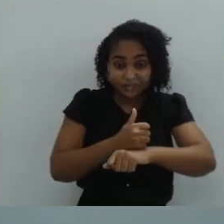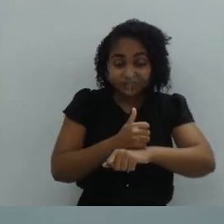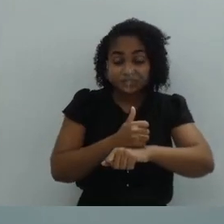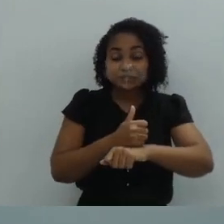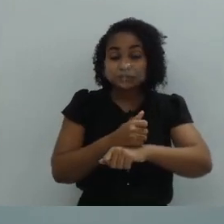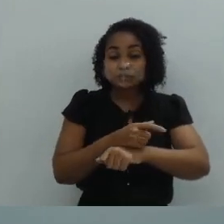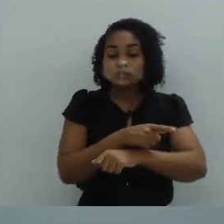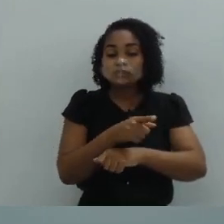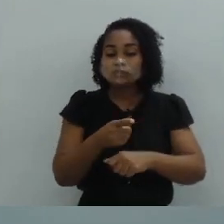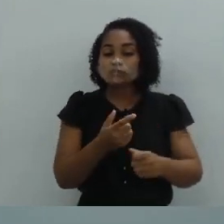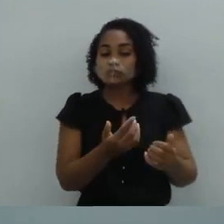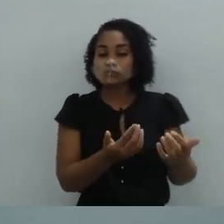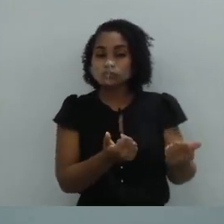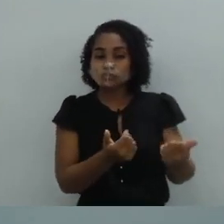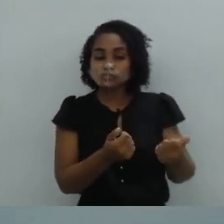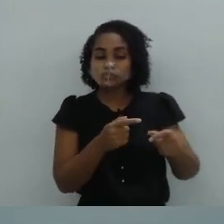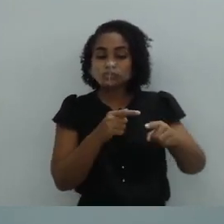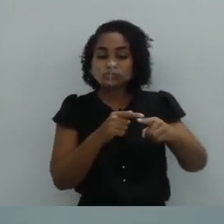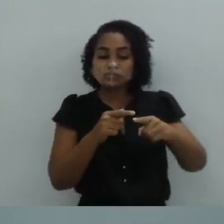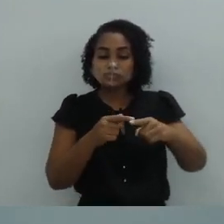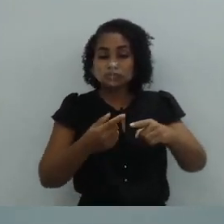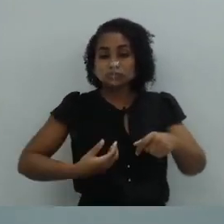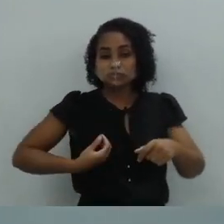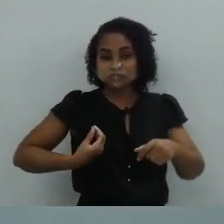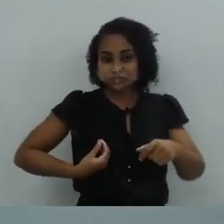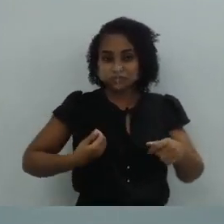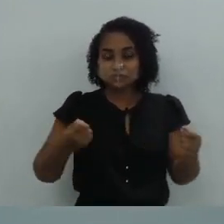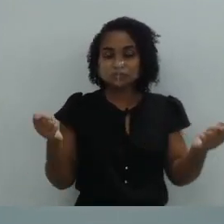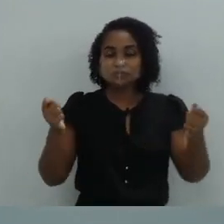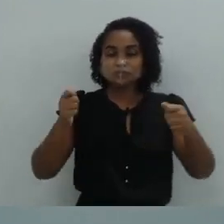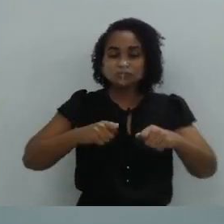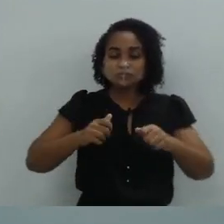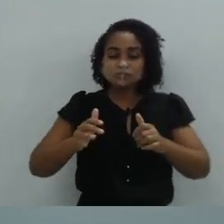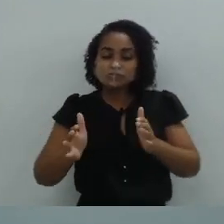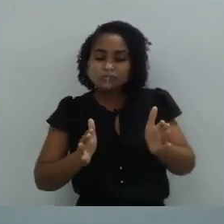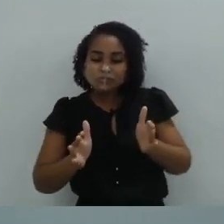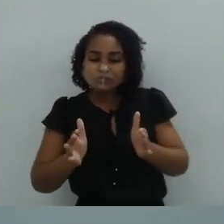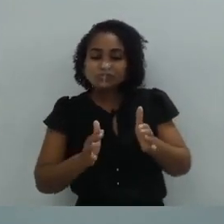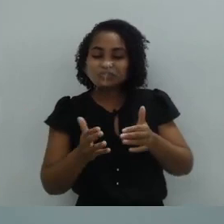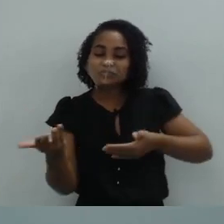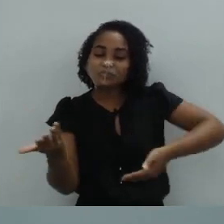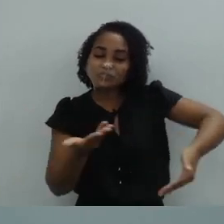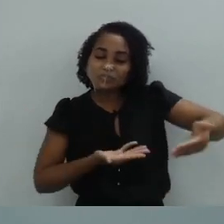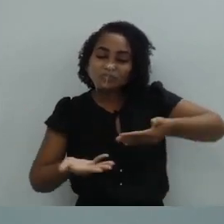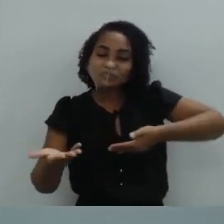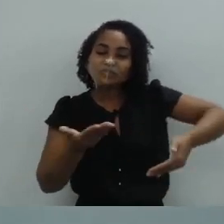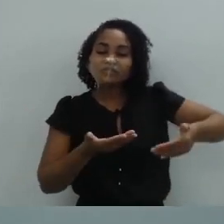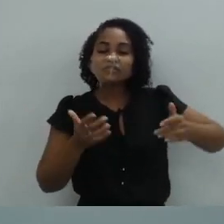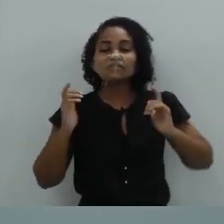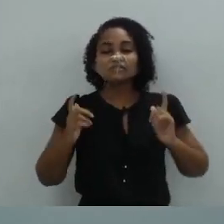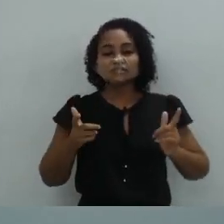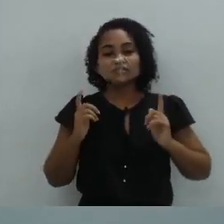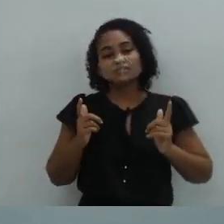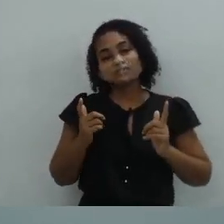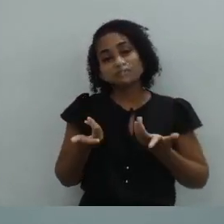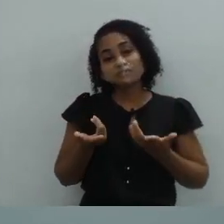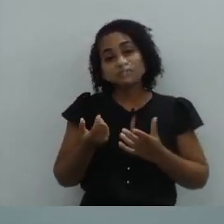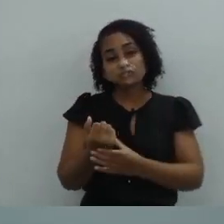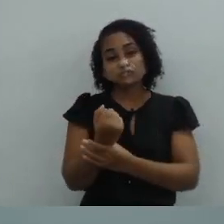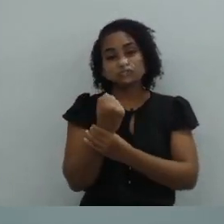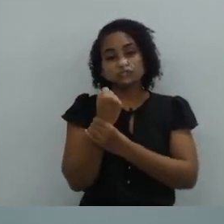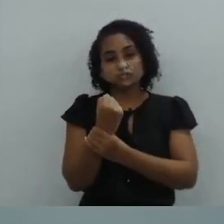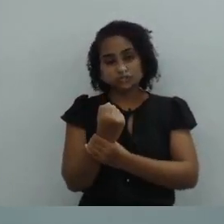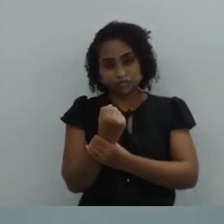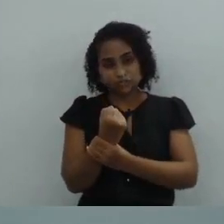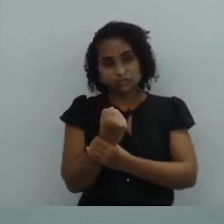que os jovens daquele bairro possam, assim, ter um momento de interação e de lazer de uma forma